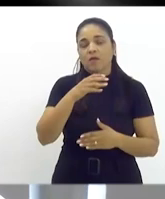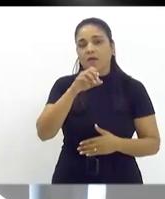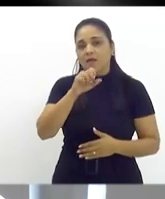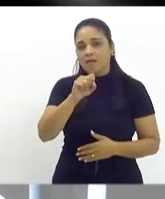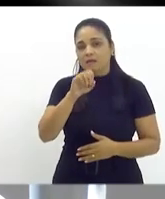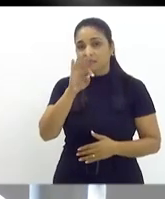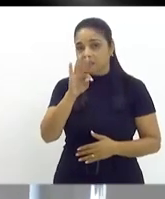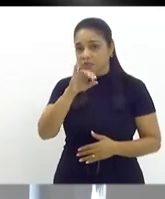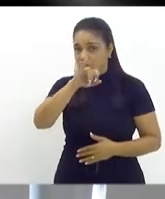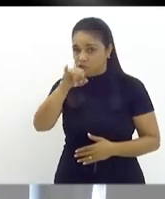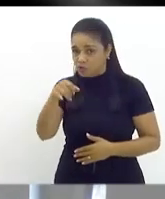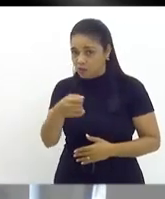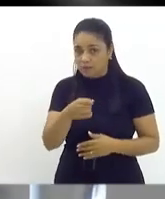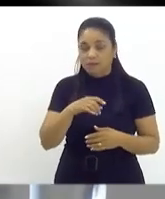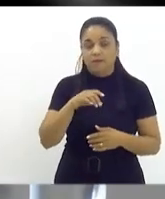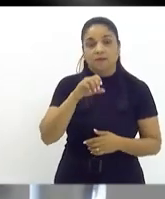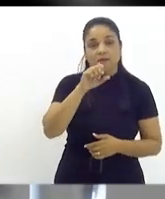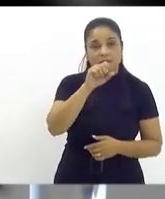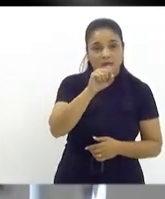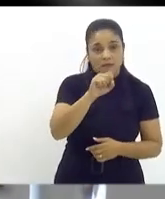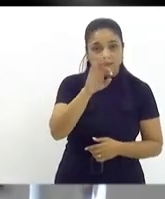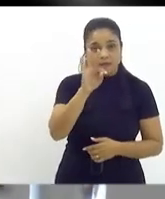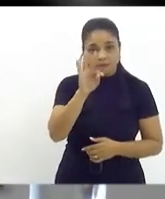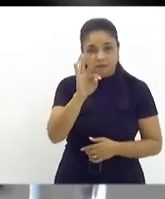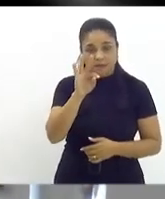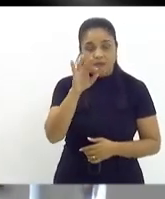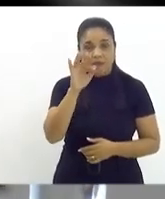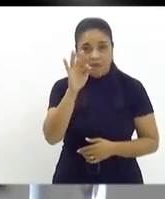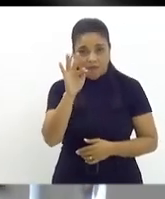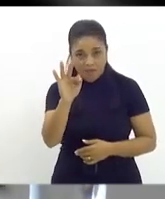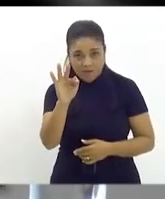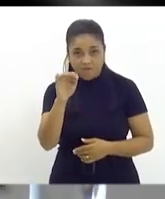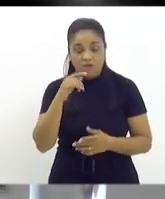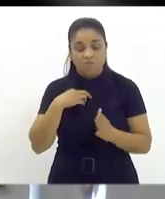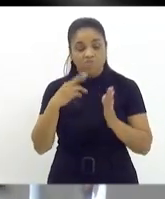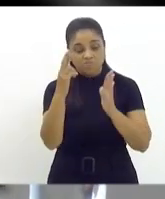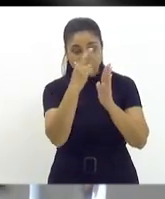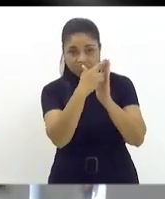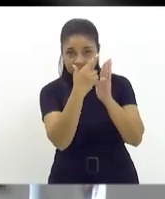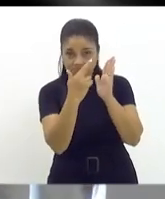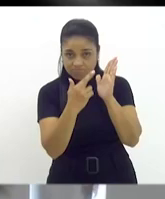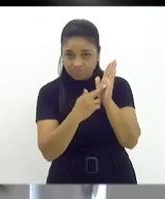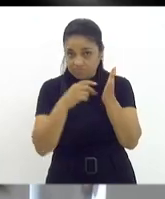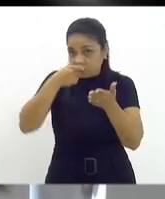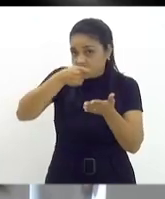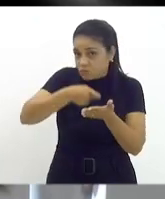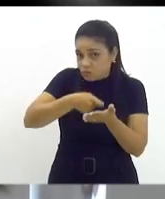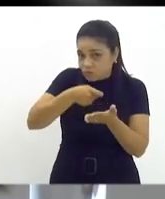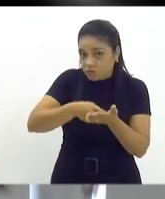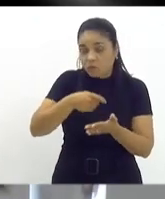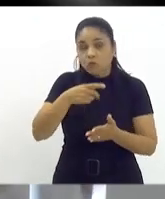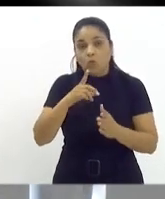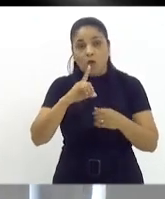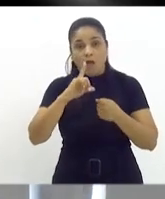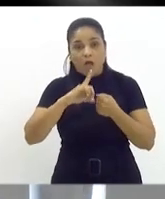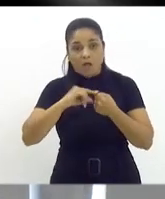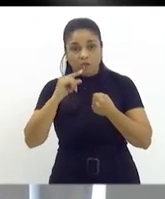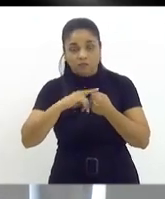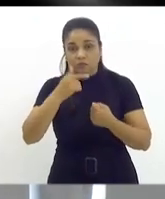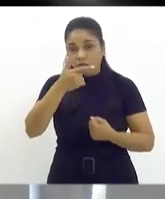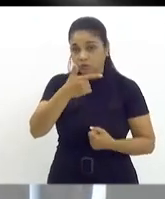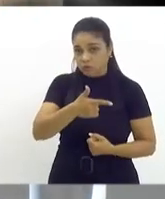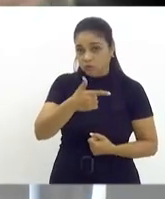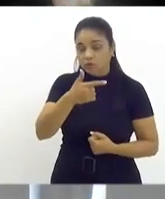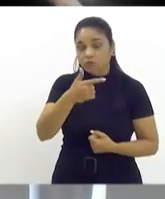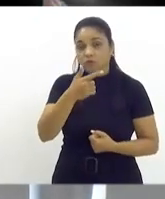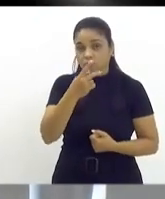STF dizendo que eu não cumprimento dessas regras estabelecidas né no artigo 226 era uma